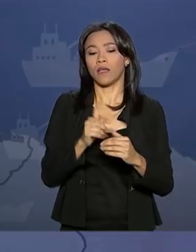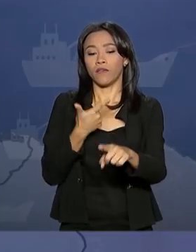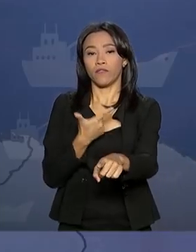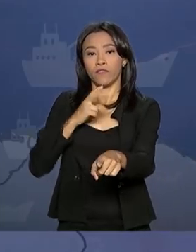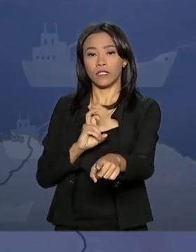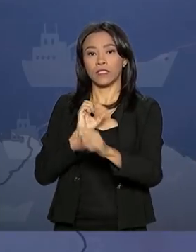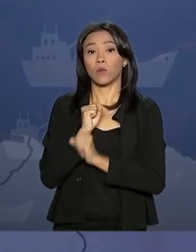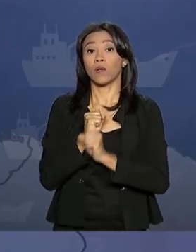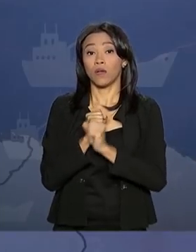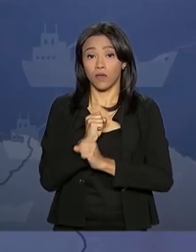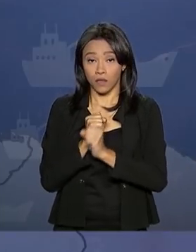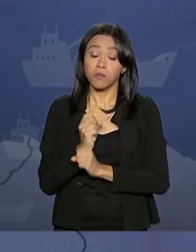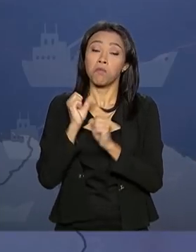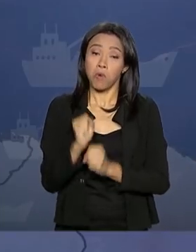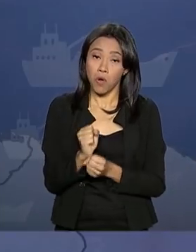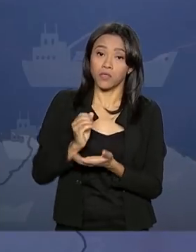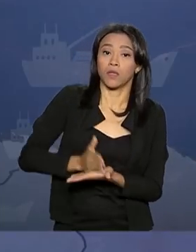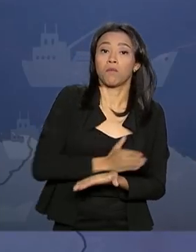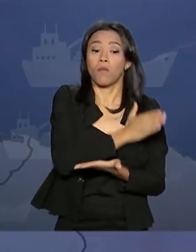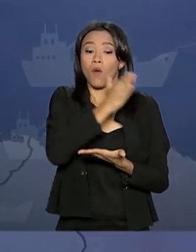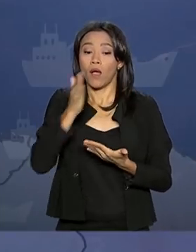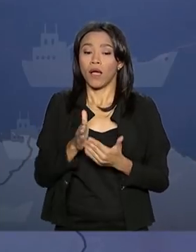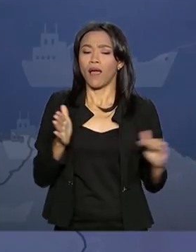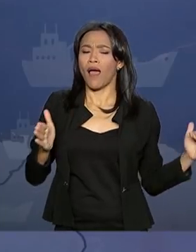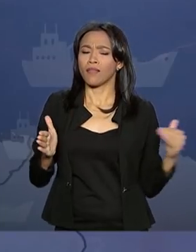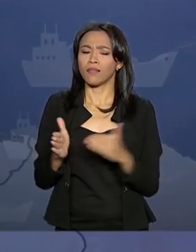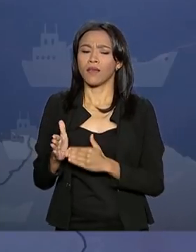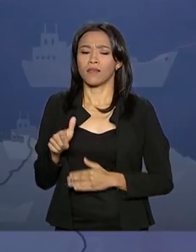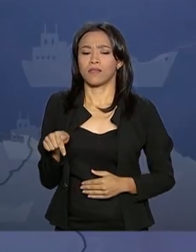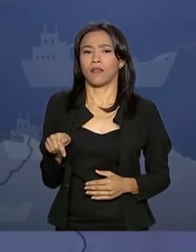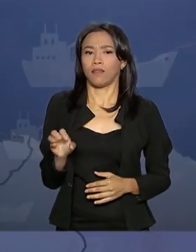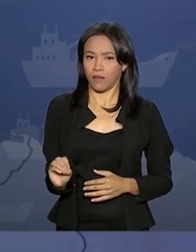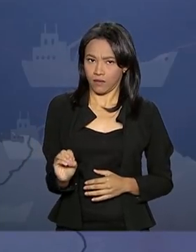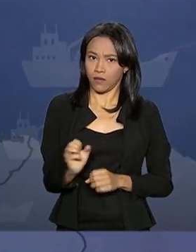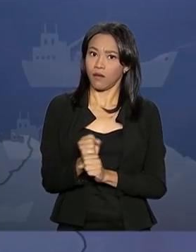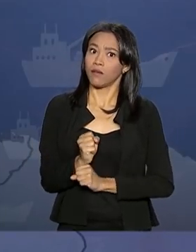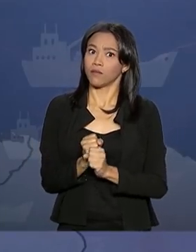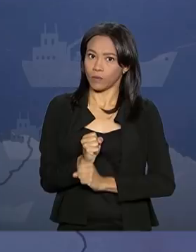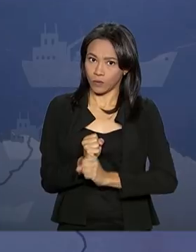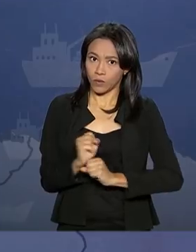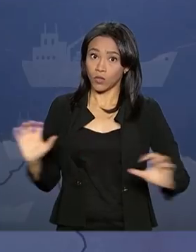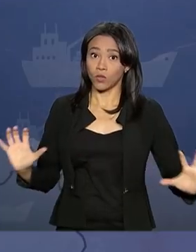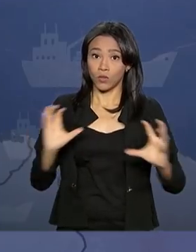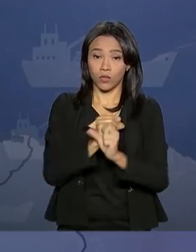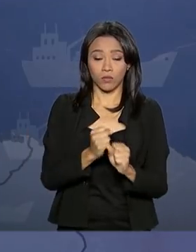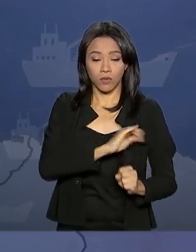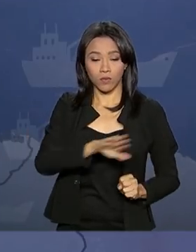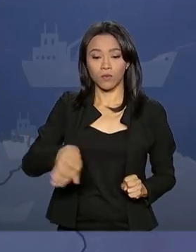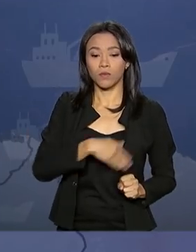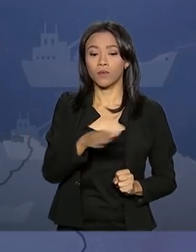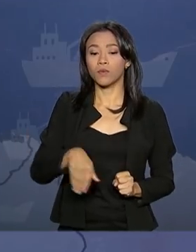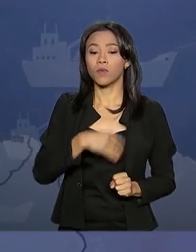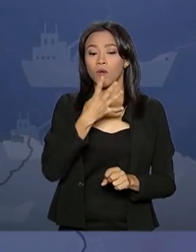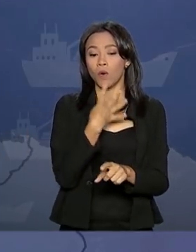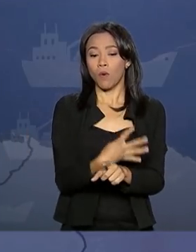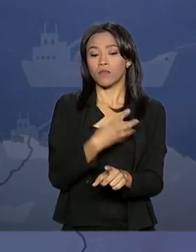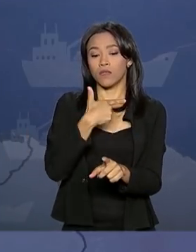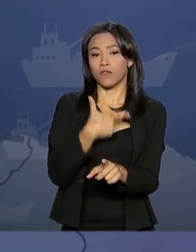anos, podendo ser prorrogados até o limite de 70 anos. No total, os investimentos somam